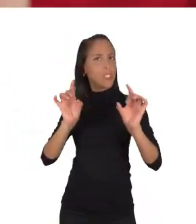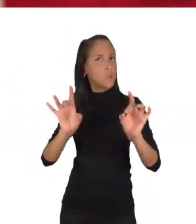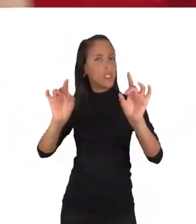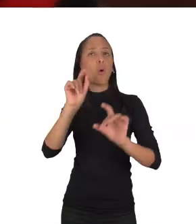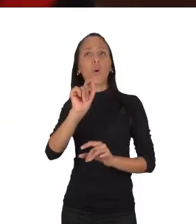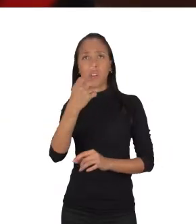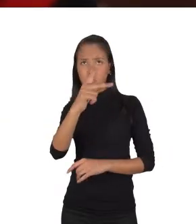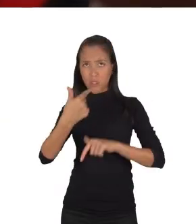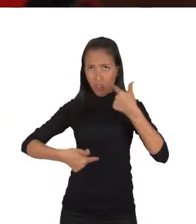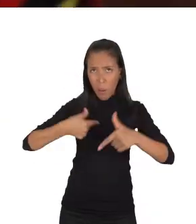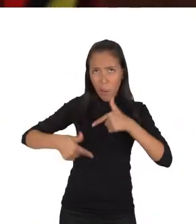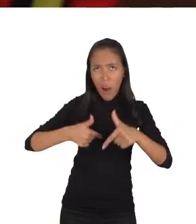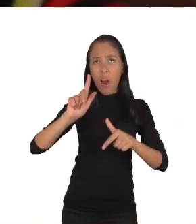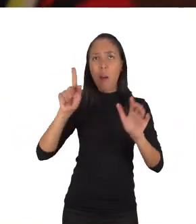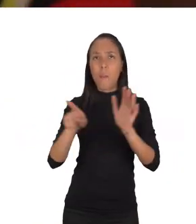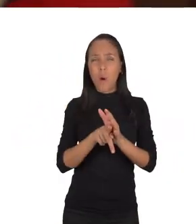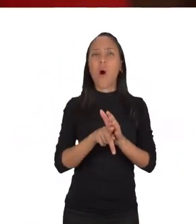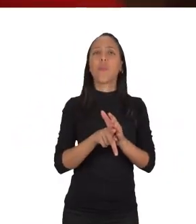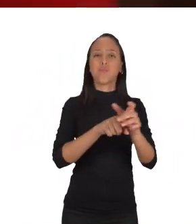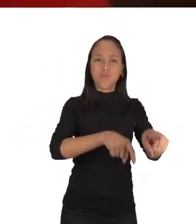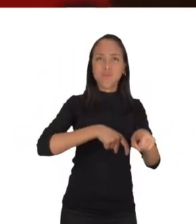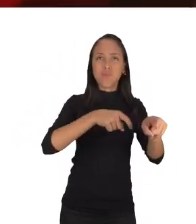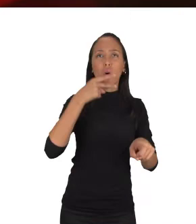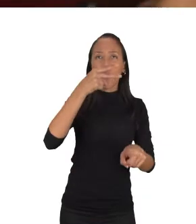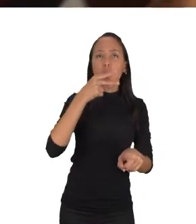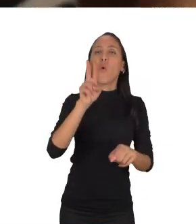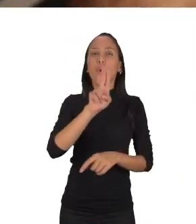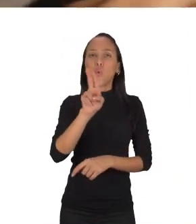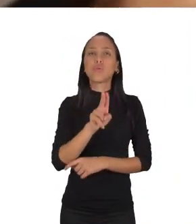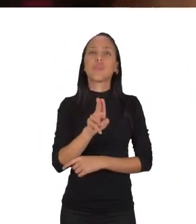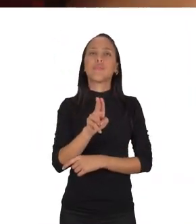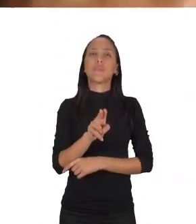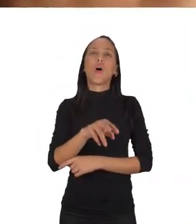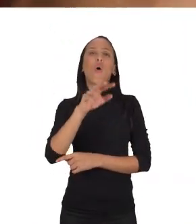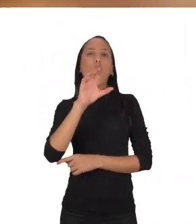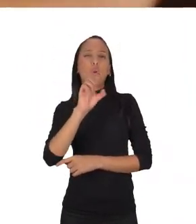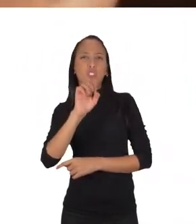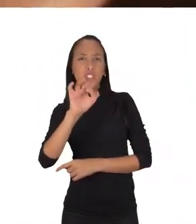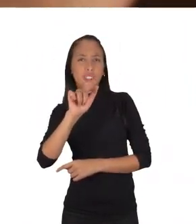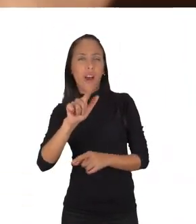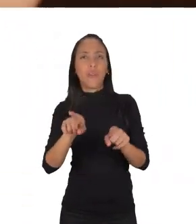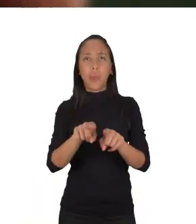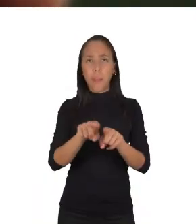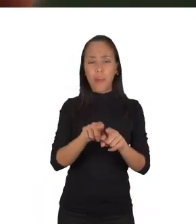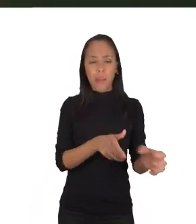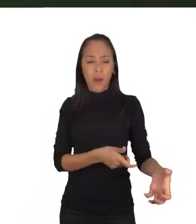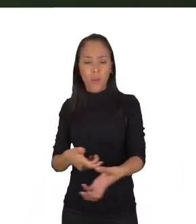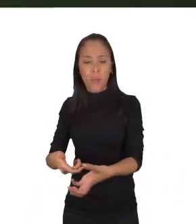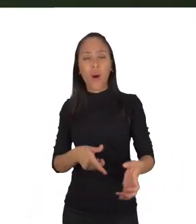atividades laborais realizadas no cultivo de fumo, o uso de pulverizador costal e manual e bomba de